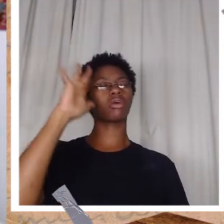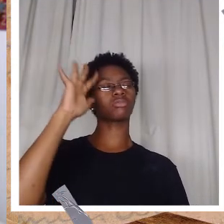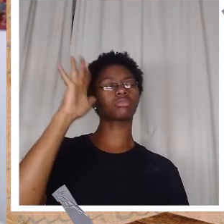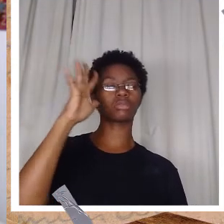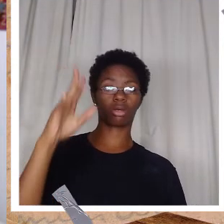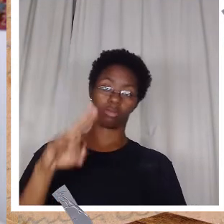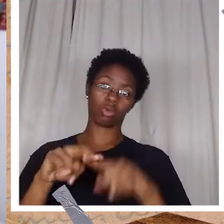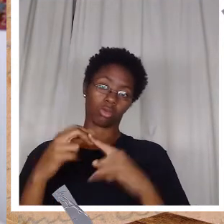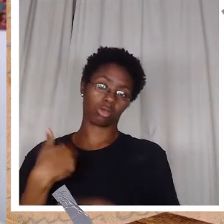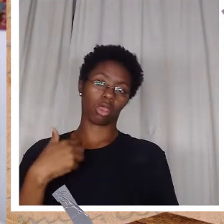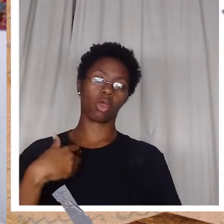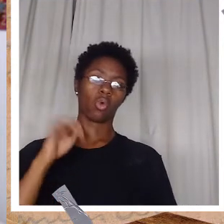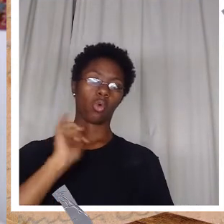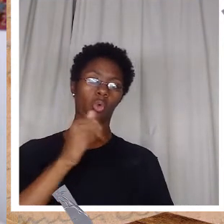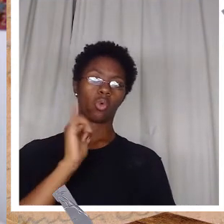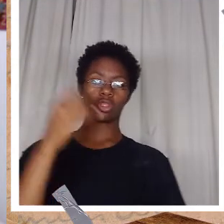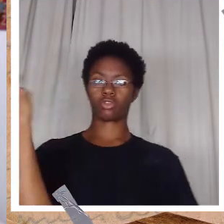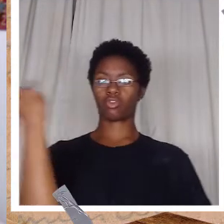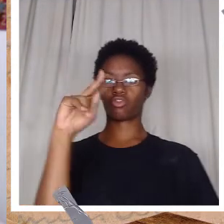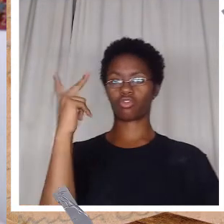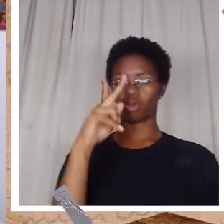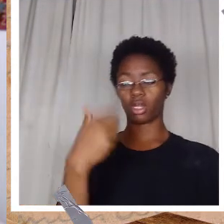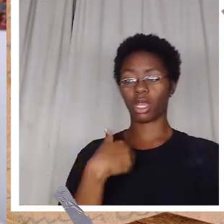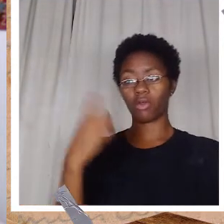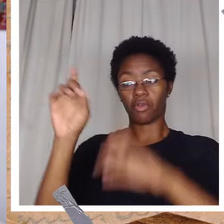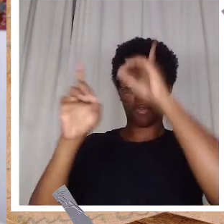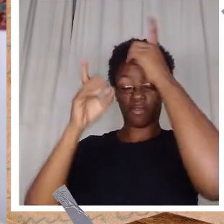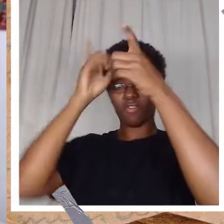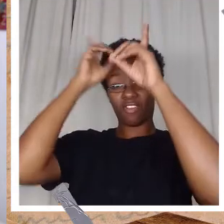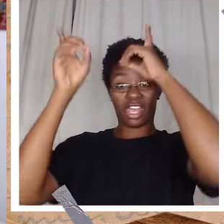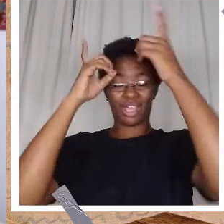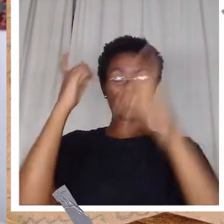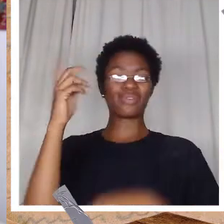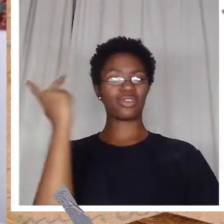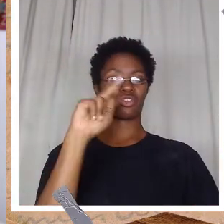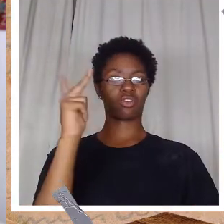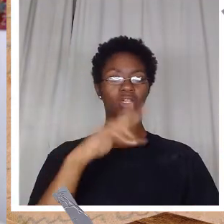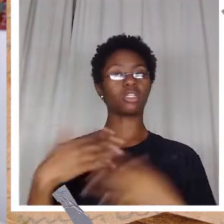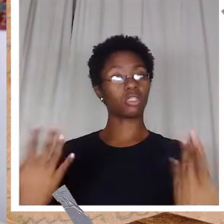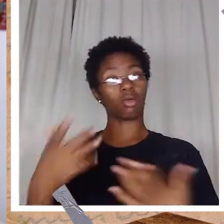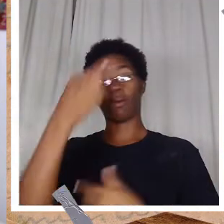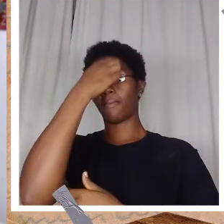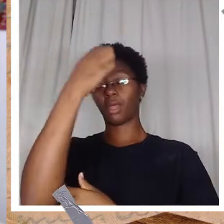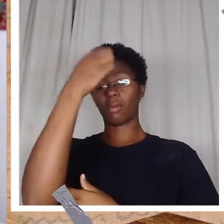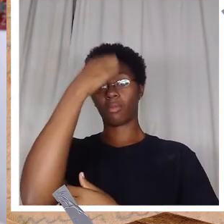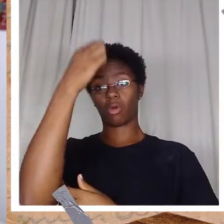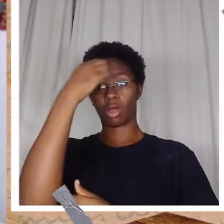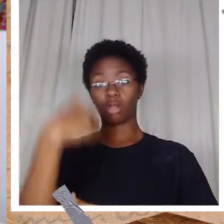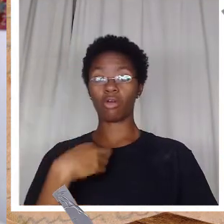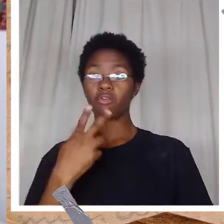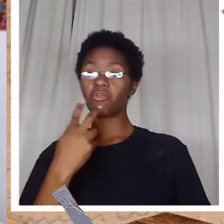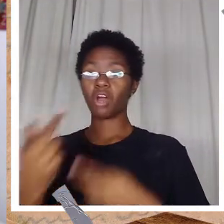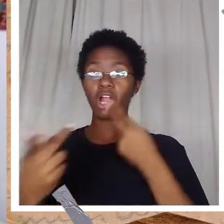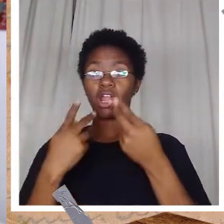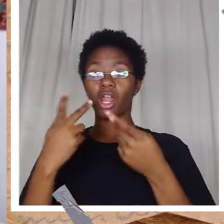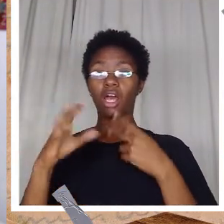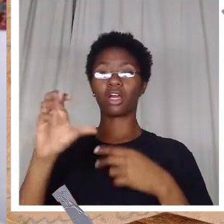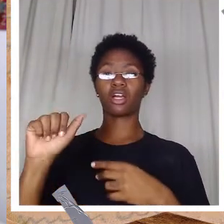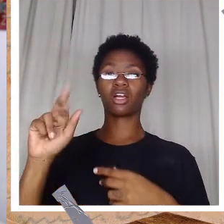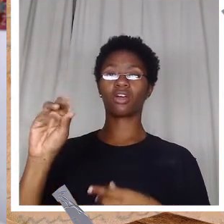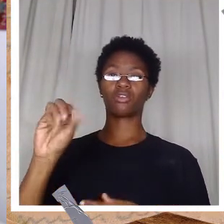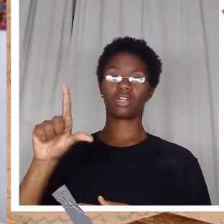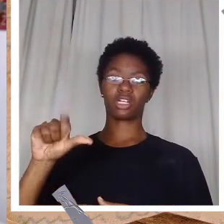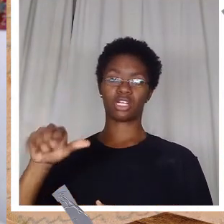eu sou um contador de história, né? Eu crio ficção. A memória, por mais que eu fale de Carolina, de Maria Carolina, o